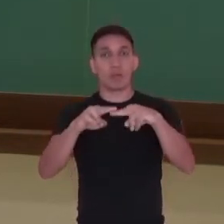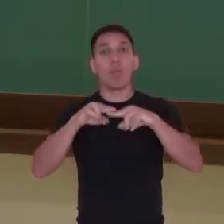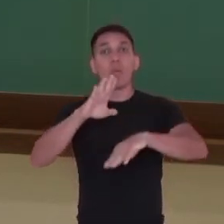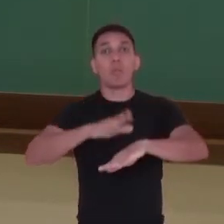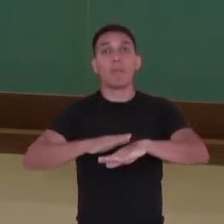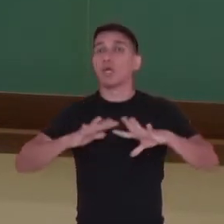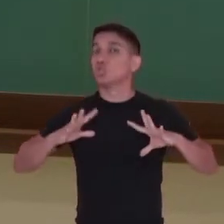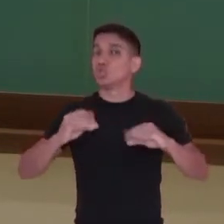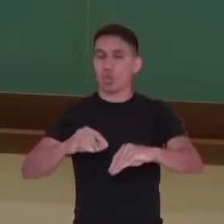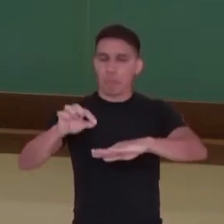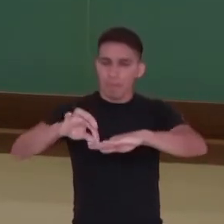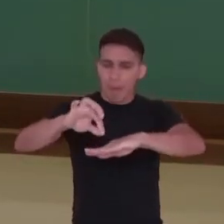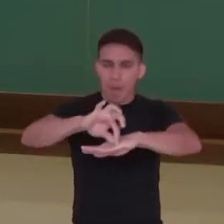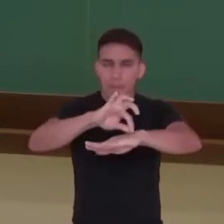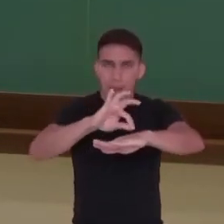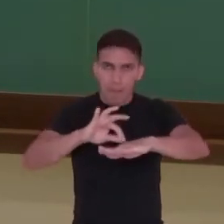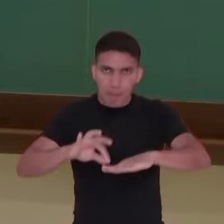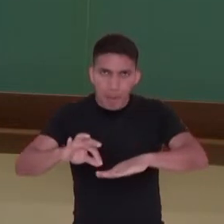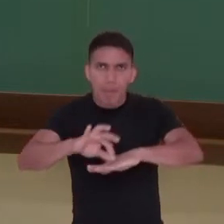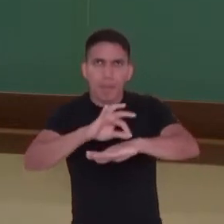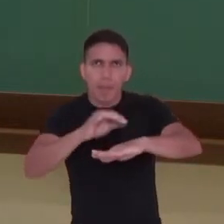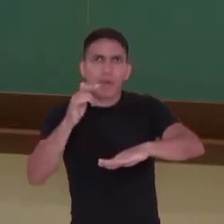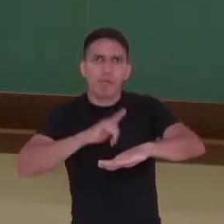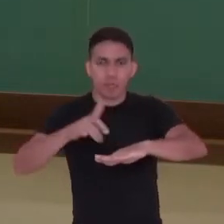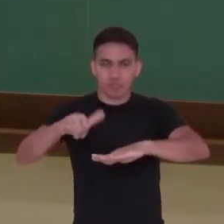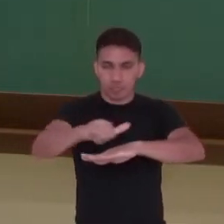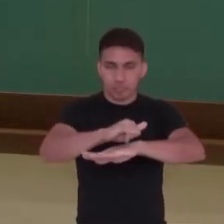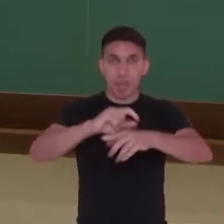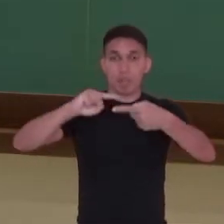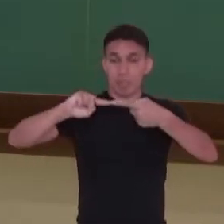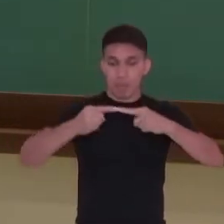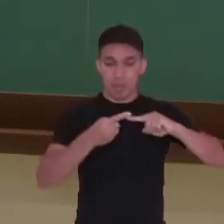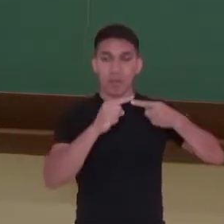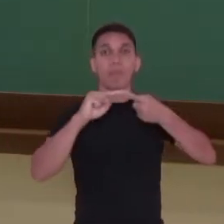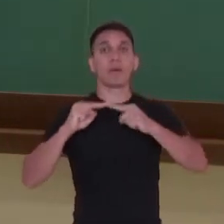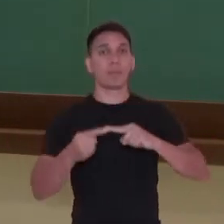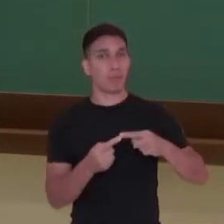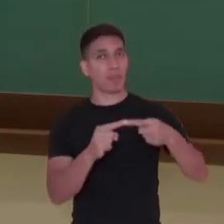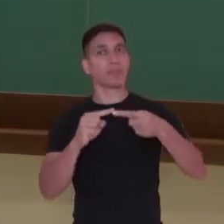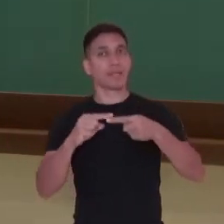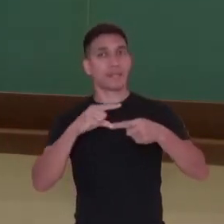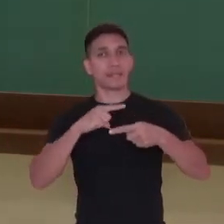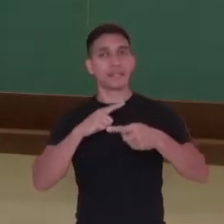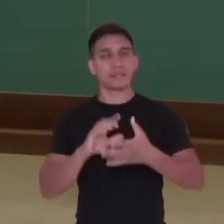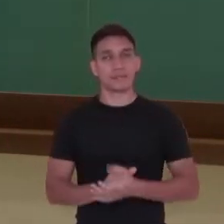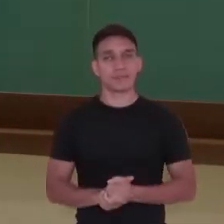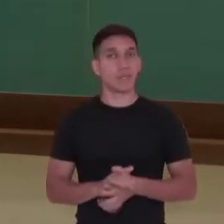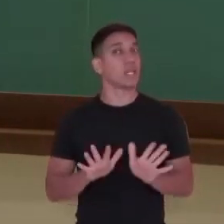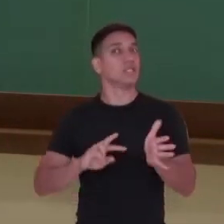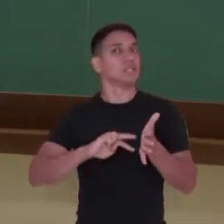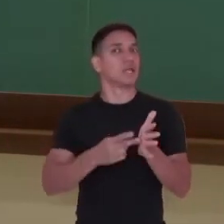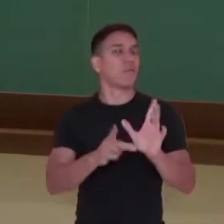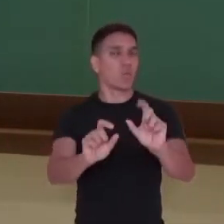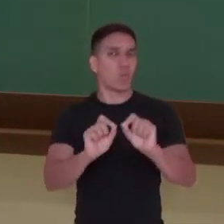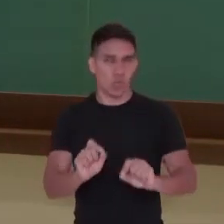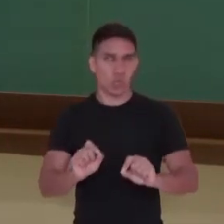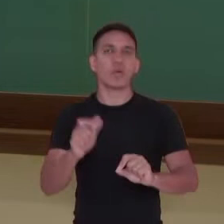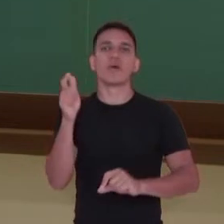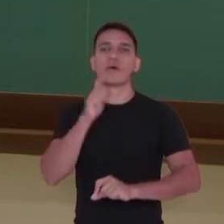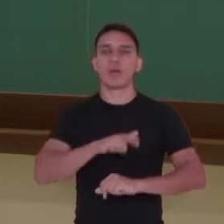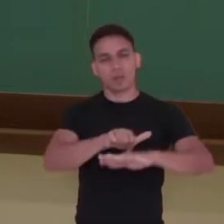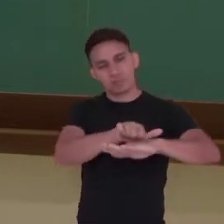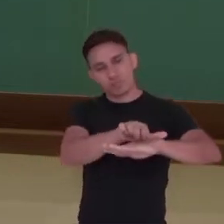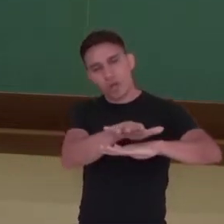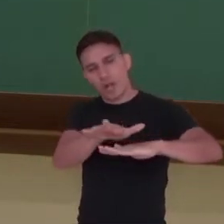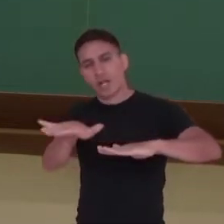todos os componentes que formam o circuito estão conectados, estão ligados entre si, ou seja, vai permitir